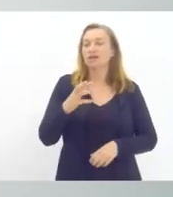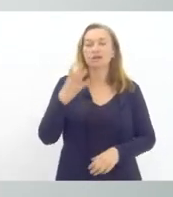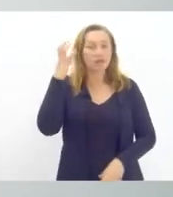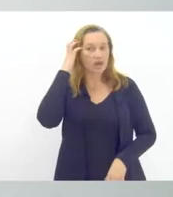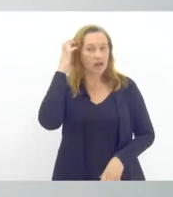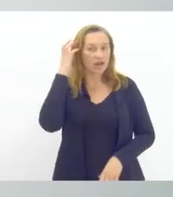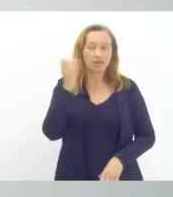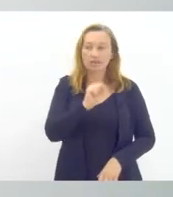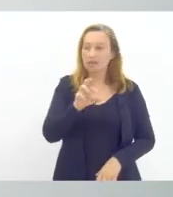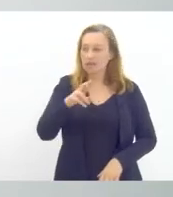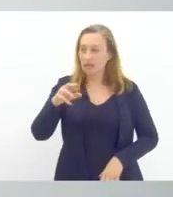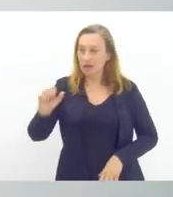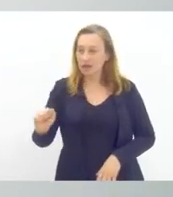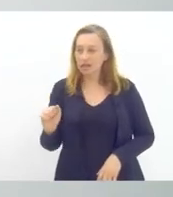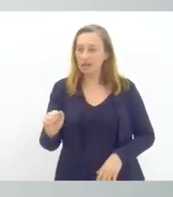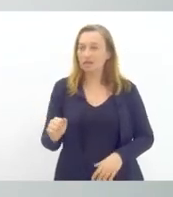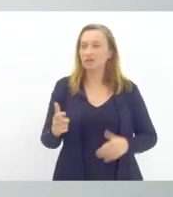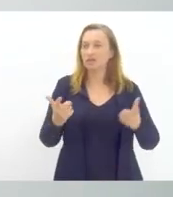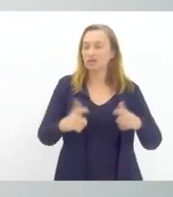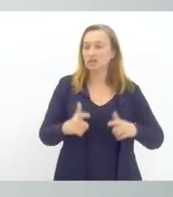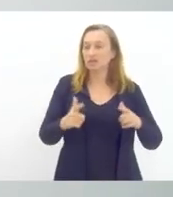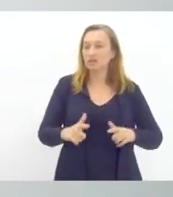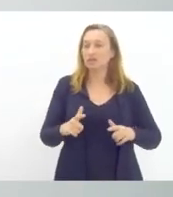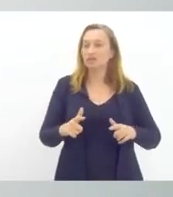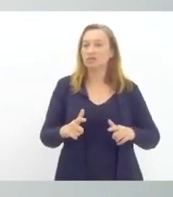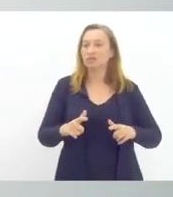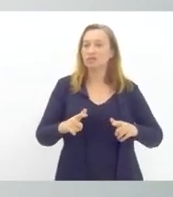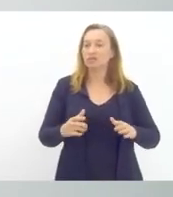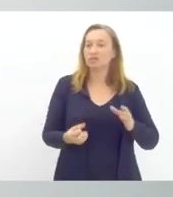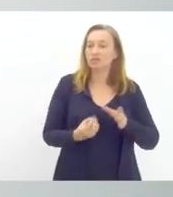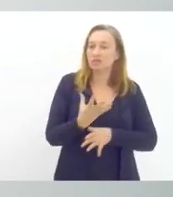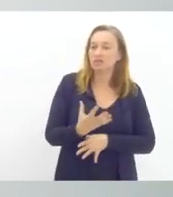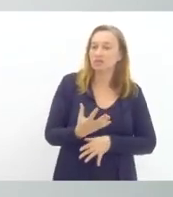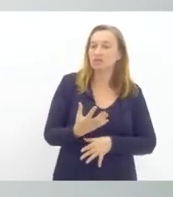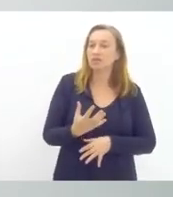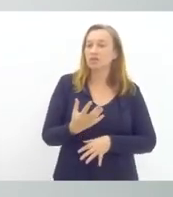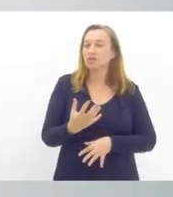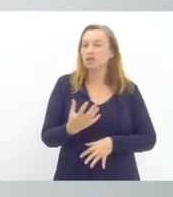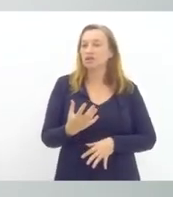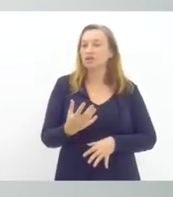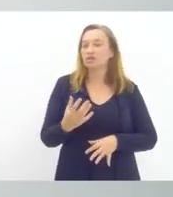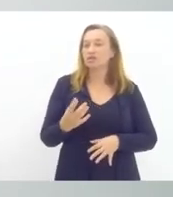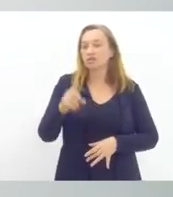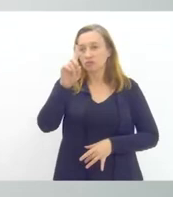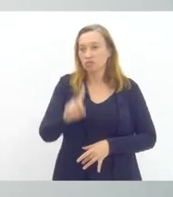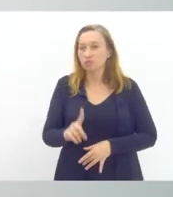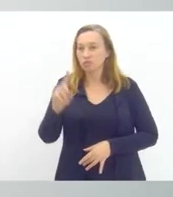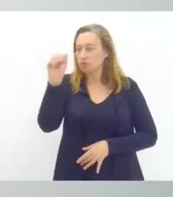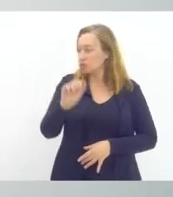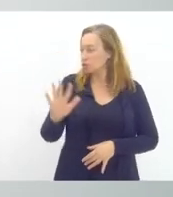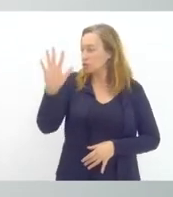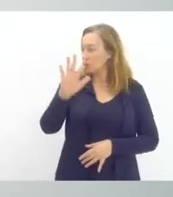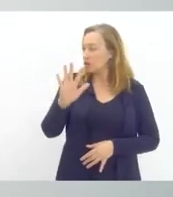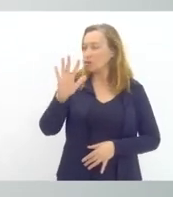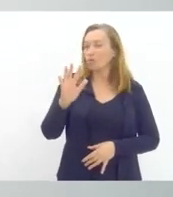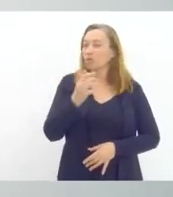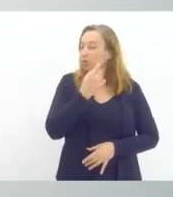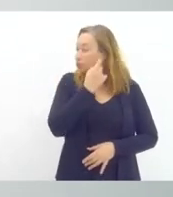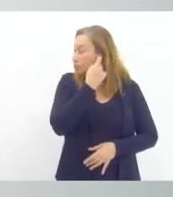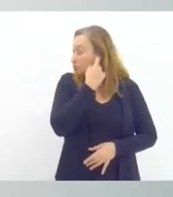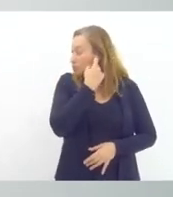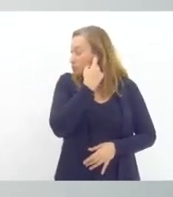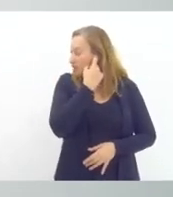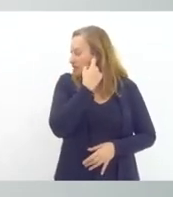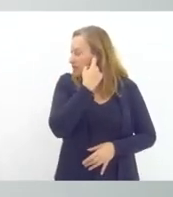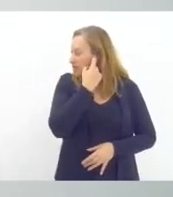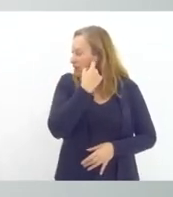foi conquistando espaço com dedicação e cria tornando-se diretor geral passando a comandar uma equipe que